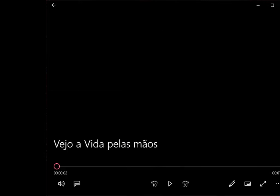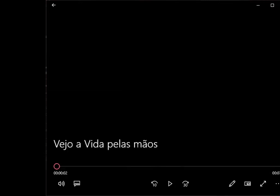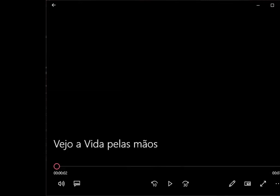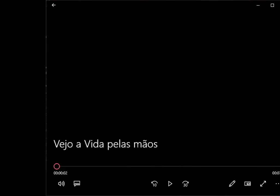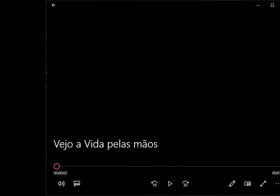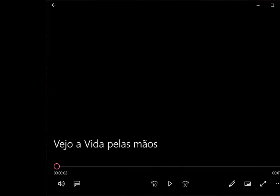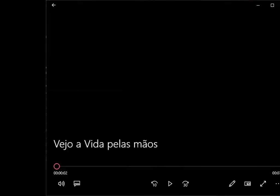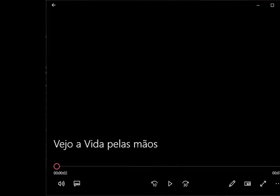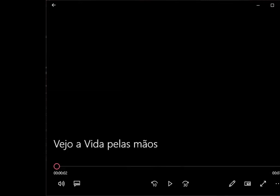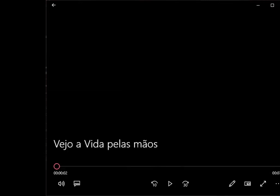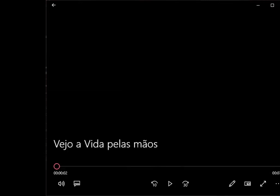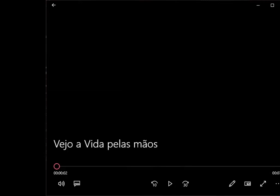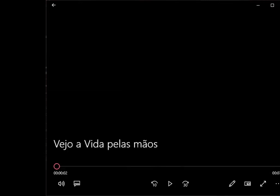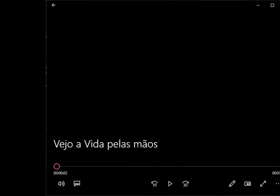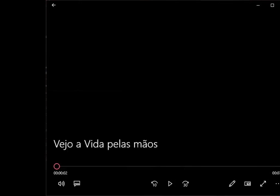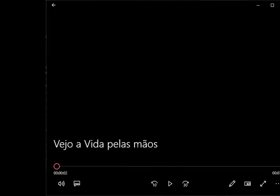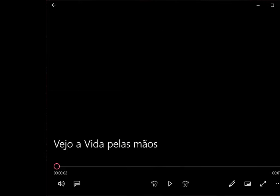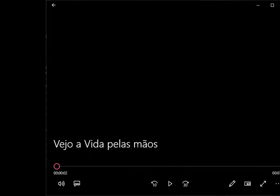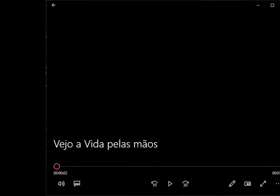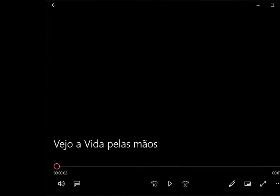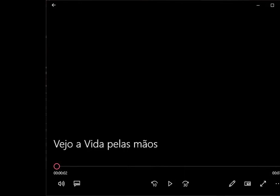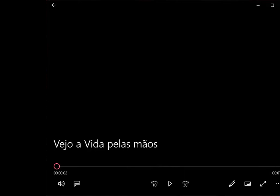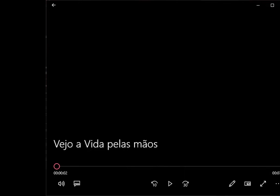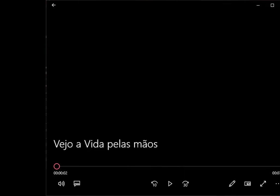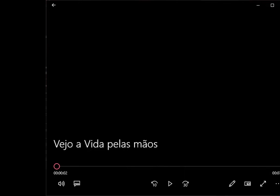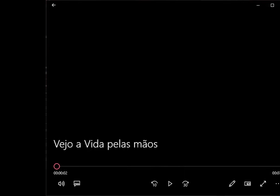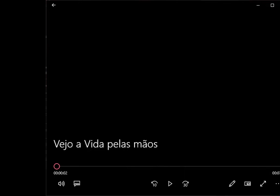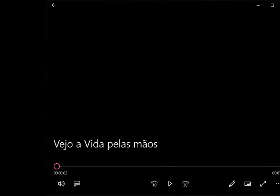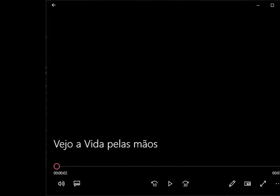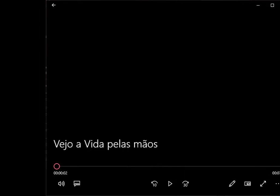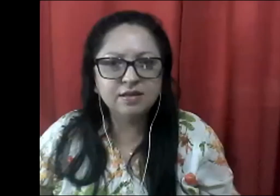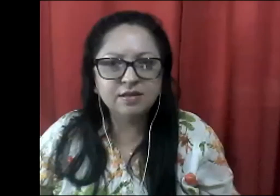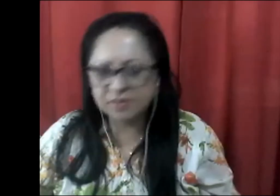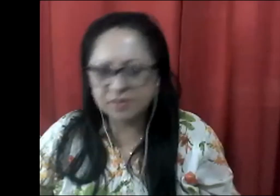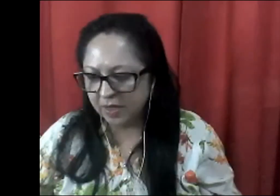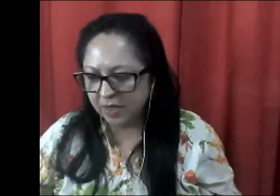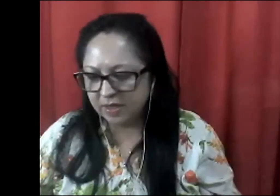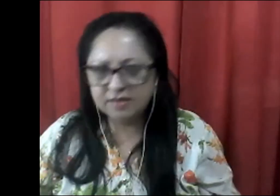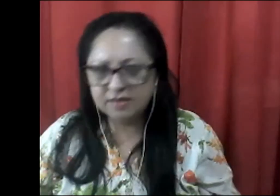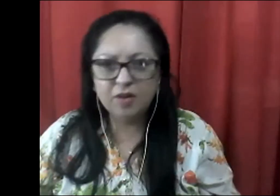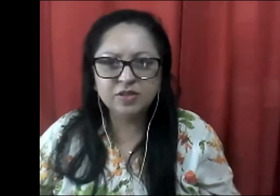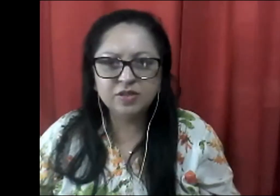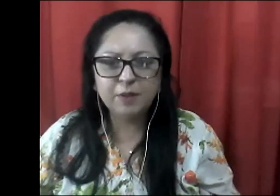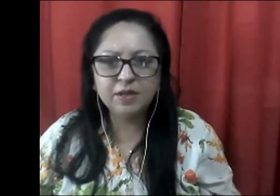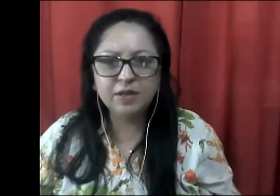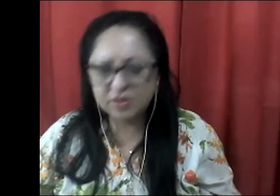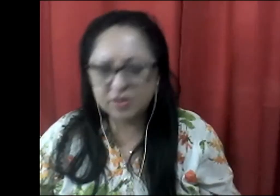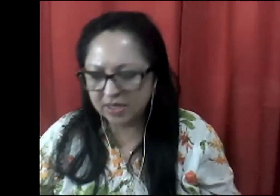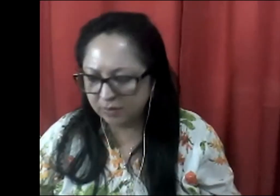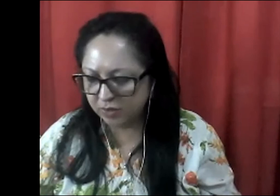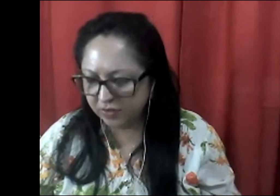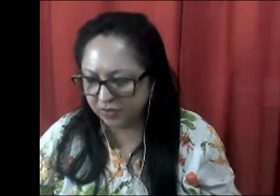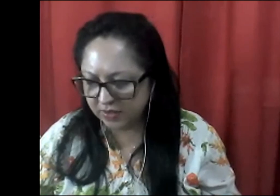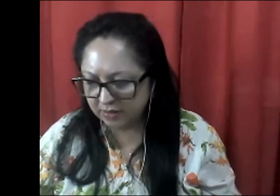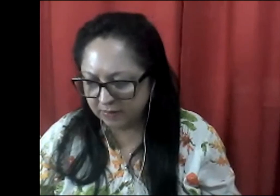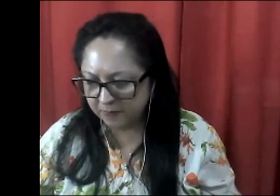os dados pessoais de vocês, com CPF, RG, porque eu preciso dessas informações para poder emitir os recibos